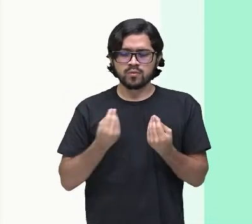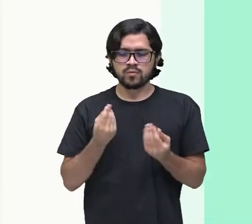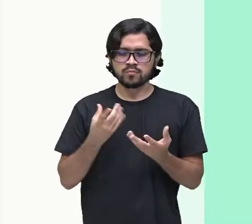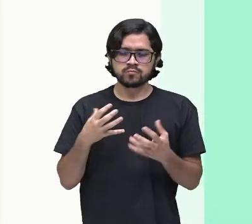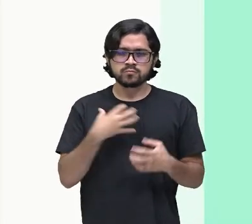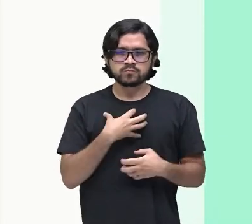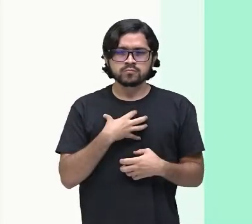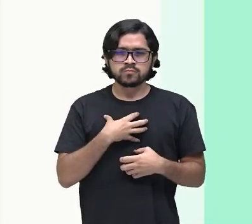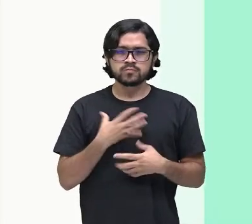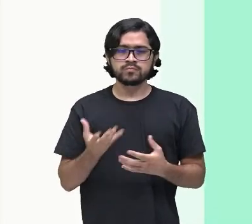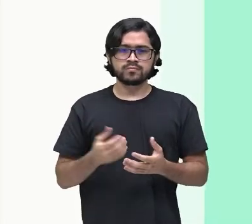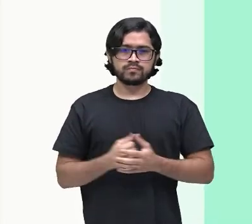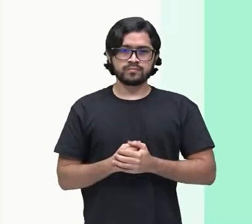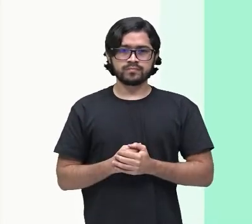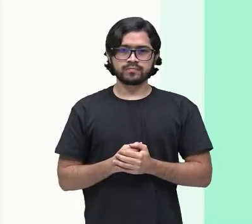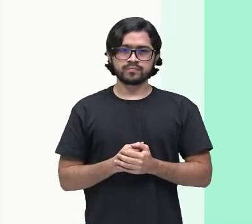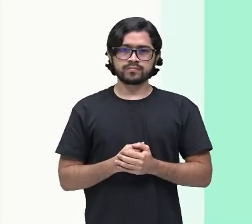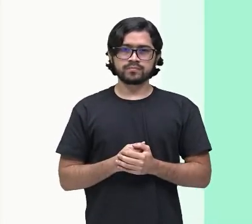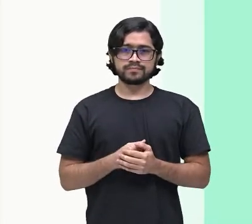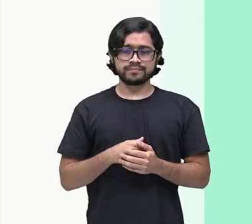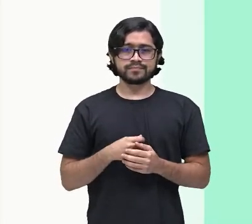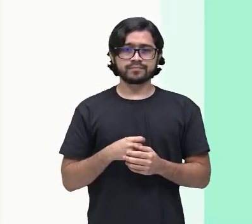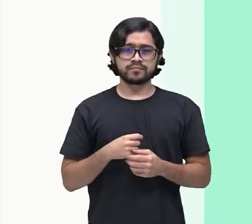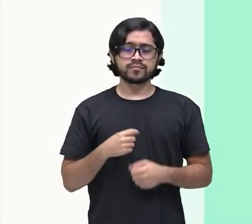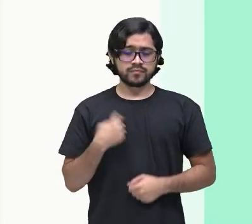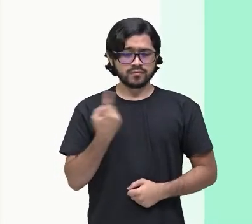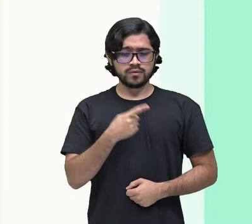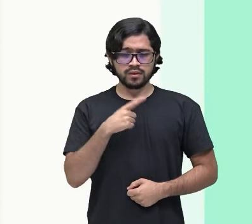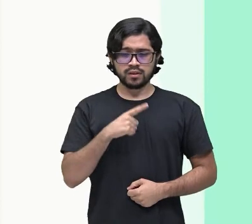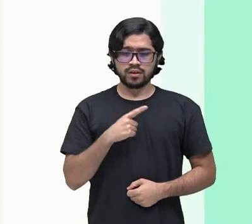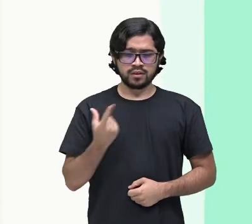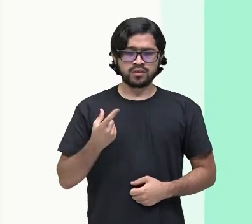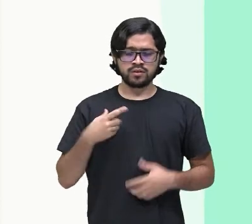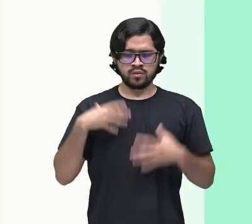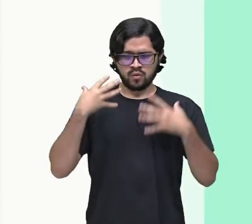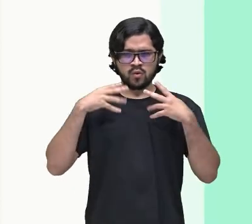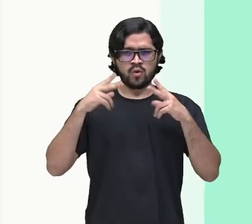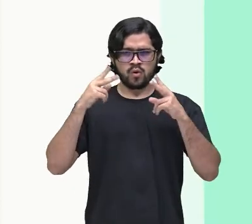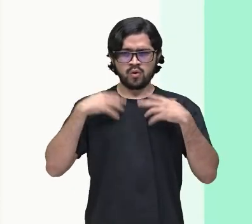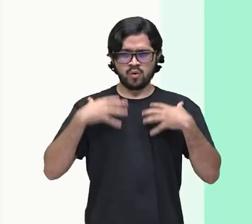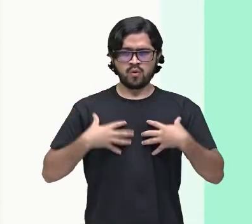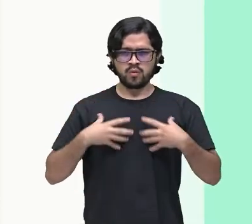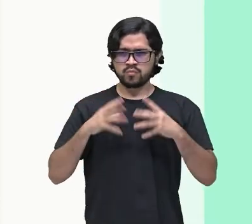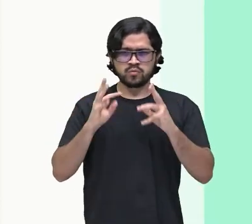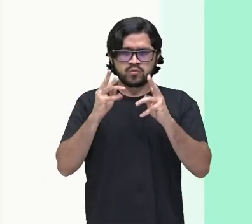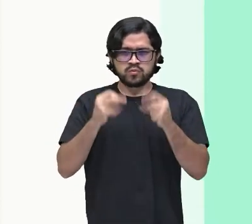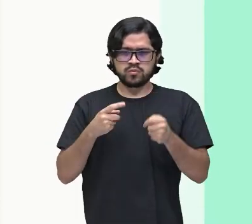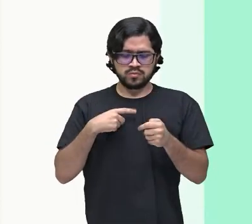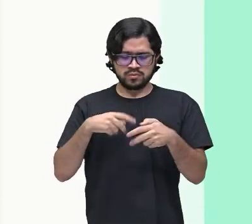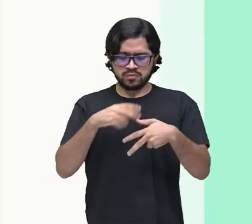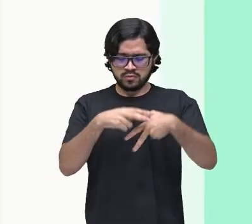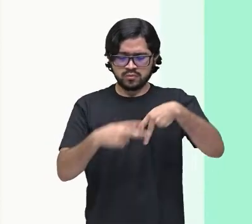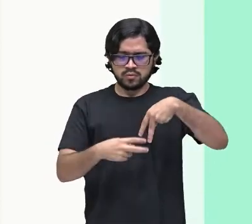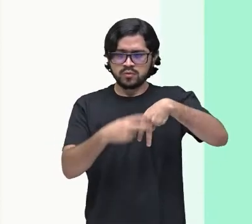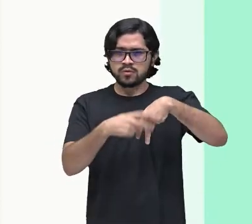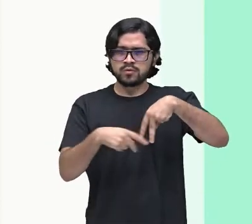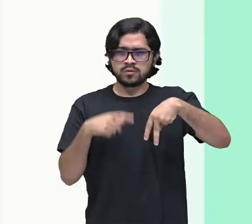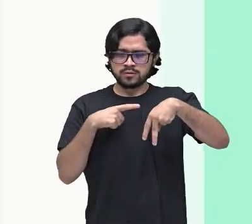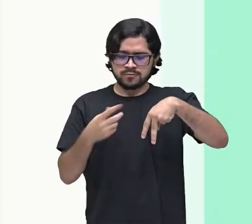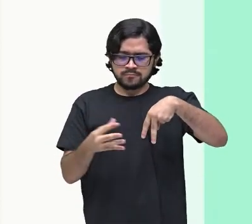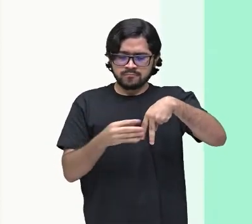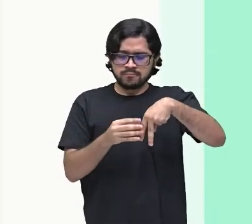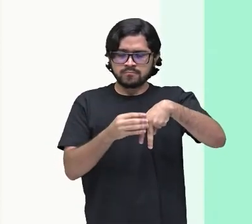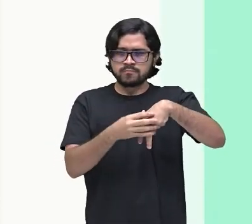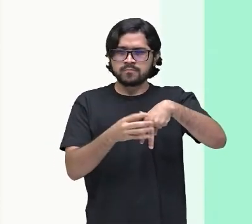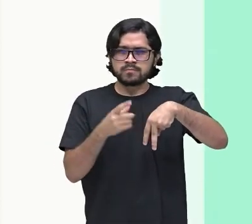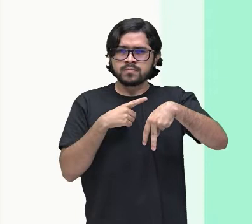nossa volta. Então, nós temos receptores táteis espalhados pelo nosso corpo, que vão pegar a informação, vão levar até o cérebro